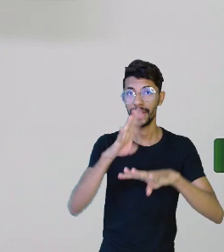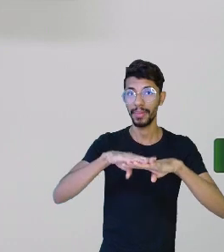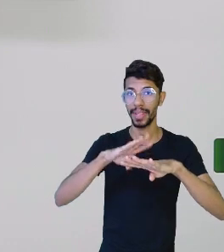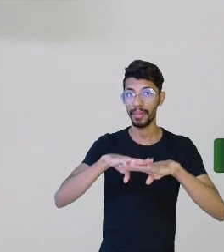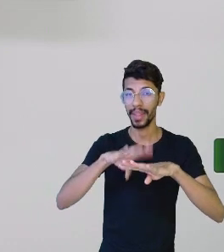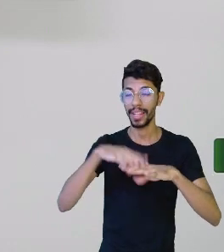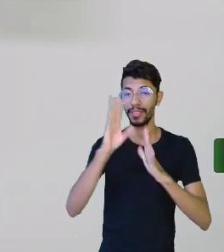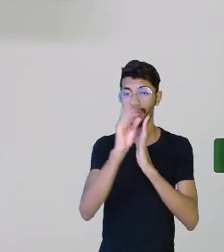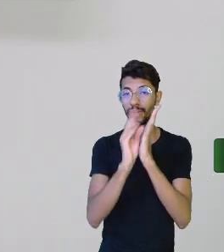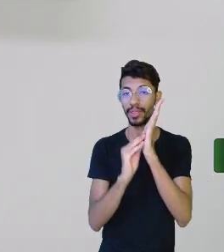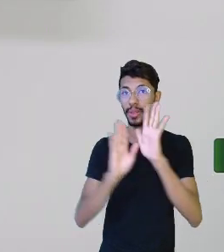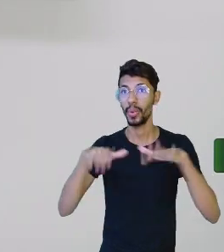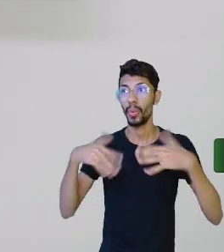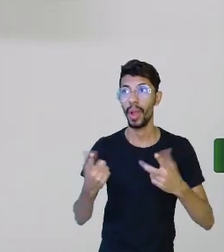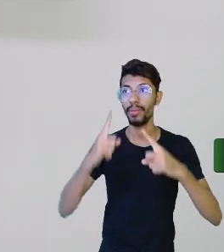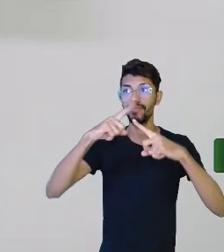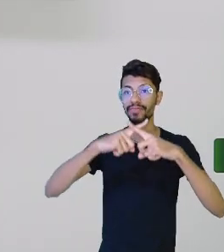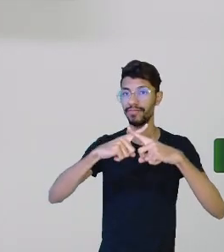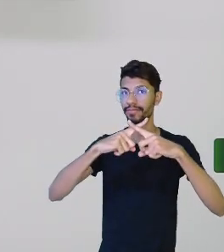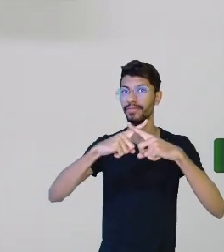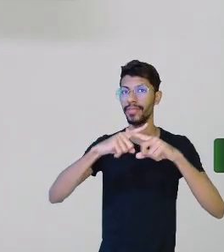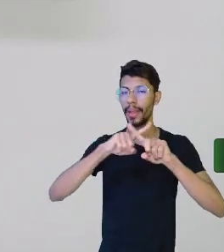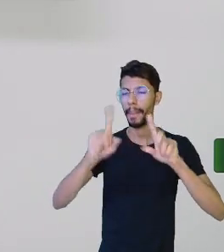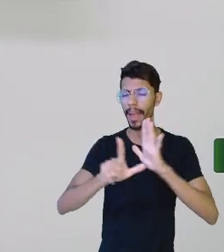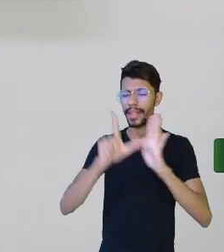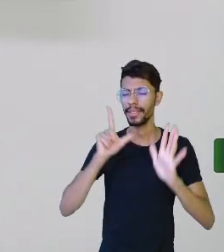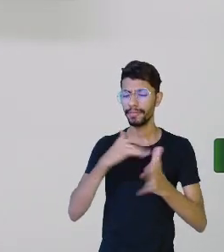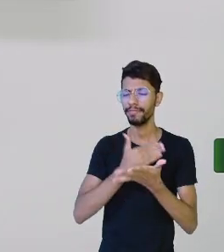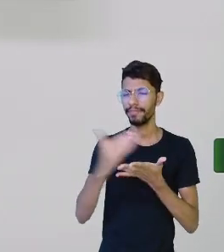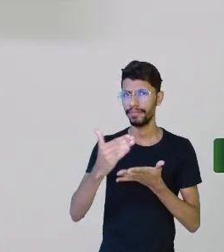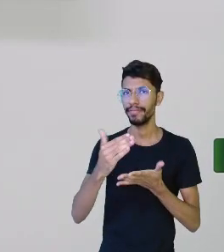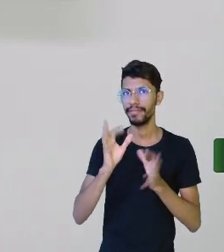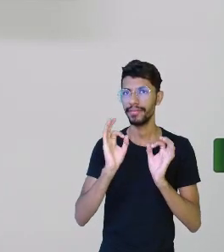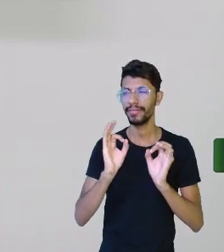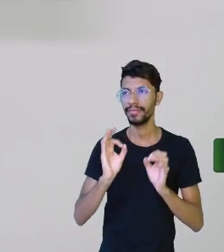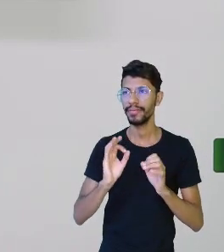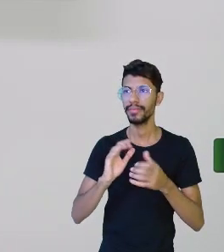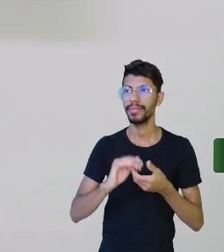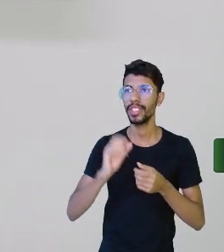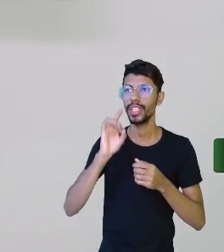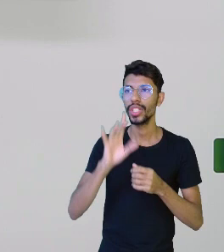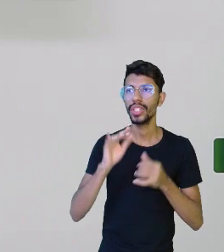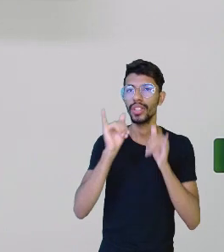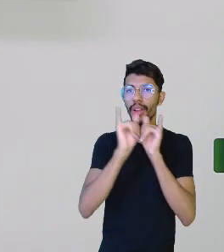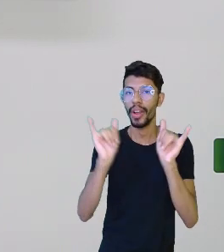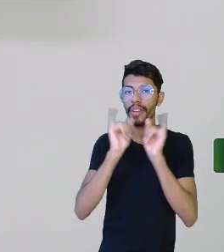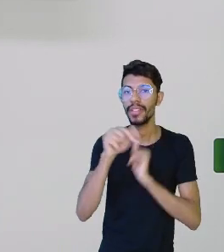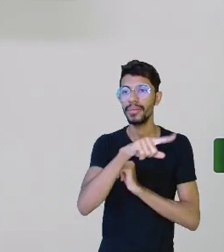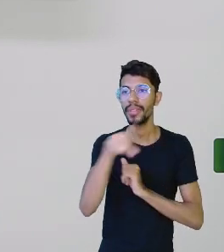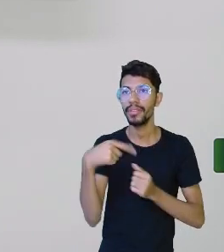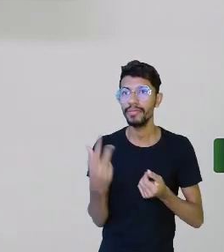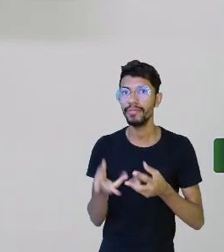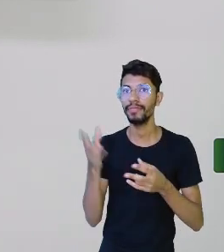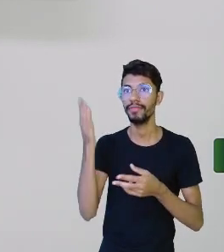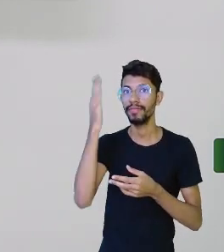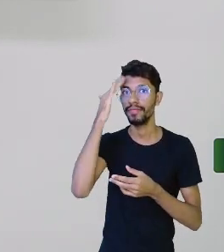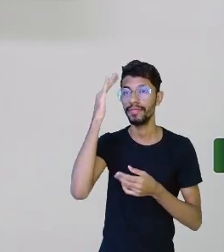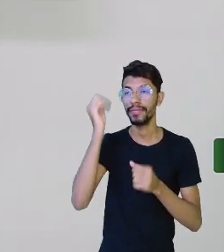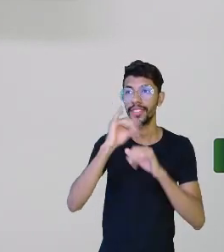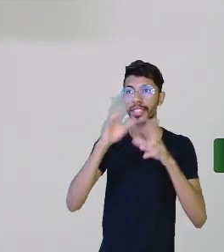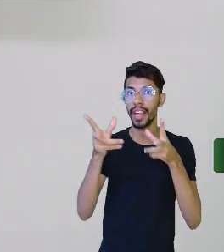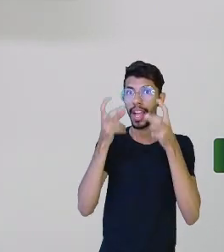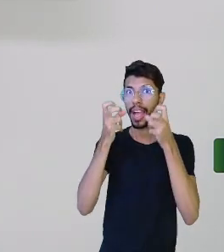conteúdo será multiplicação. Mas antes de começarmos, olha só o recadinho para que vocês fiquem ligados. Vocês